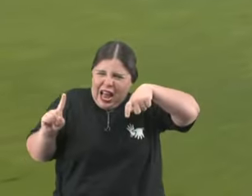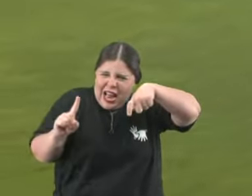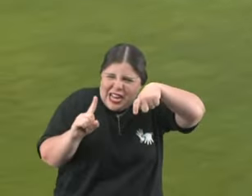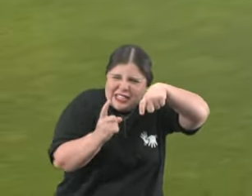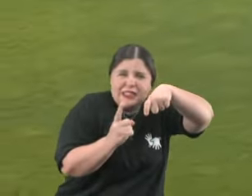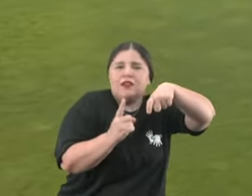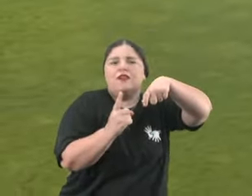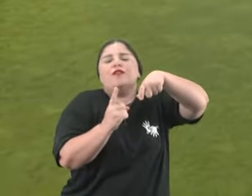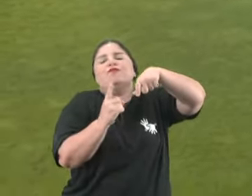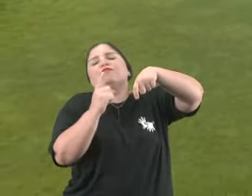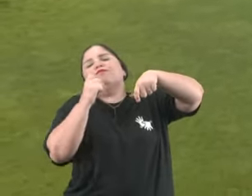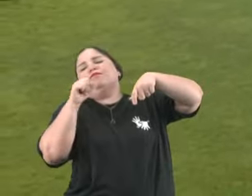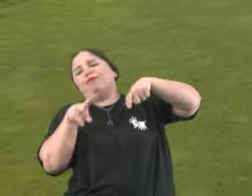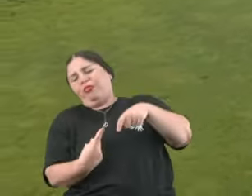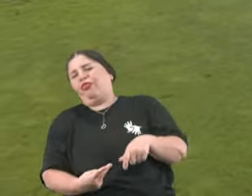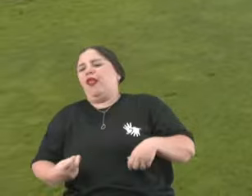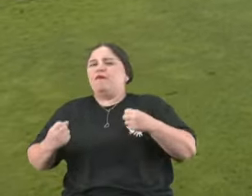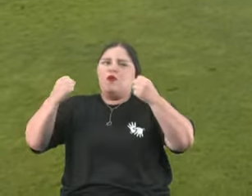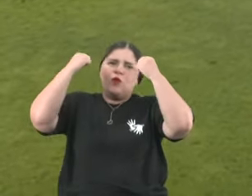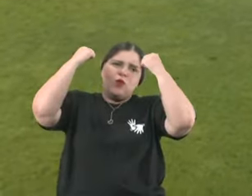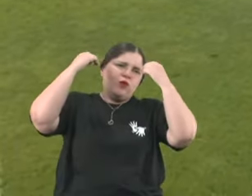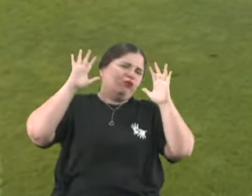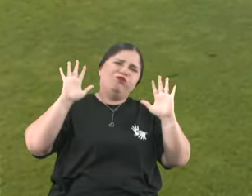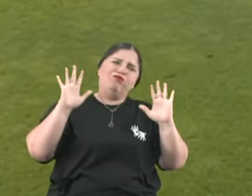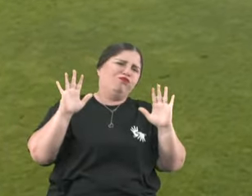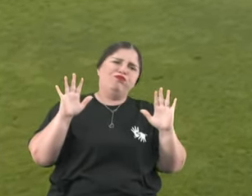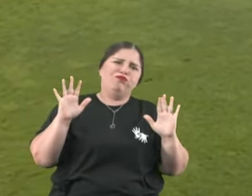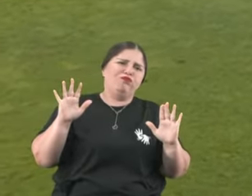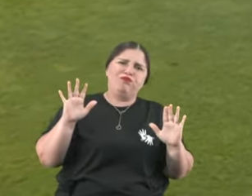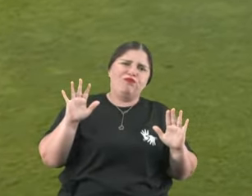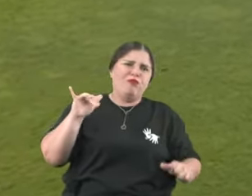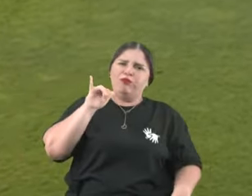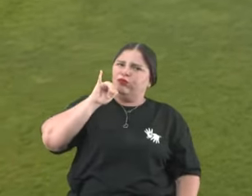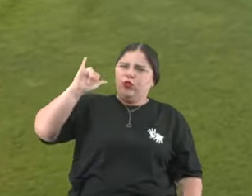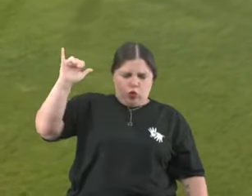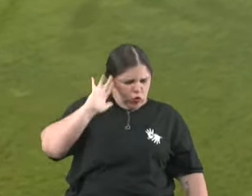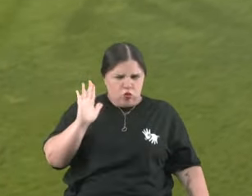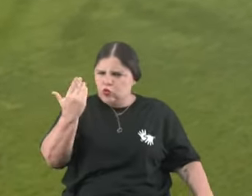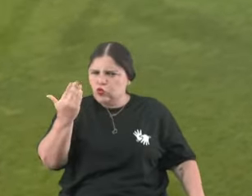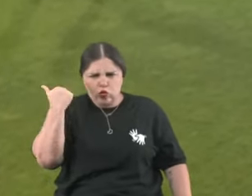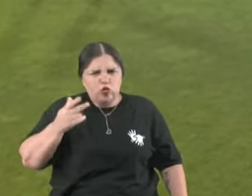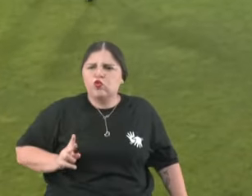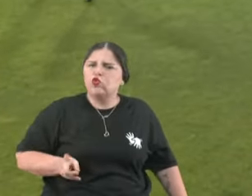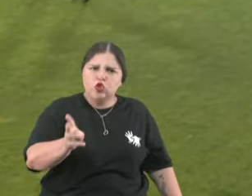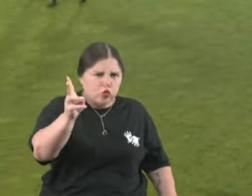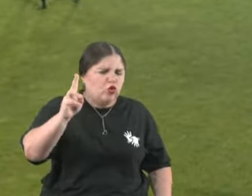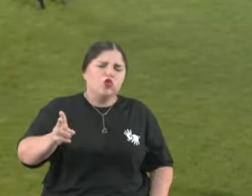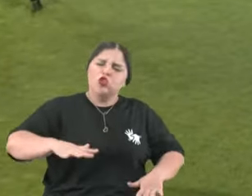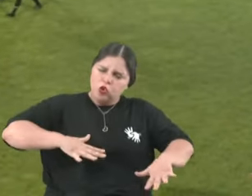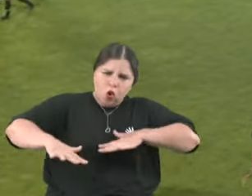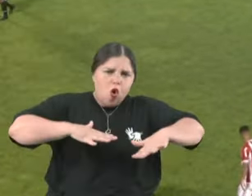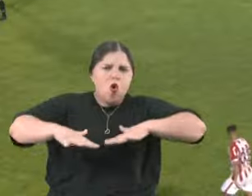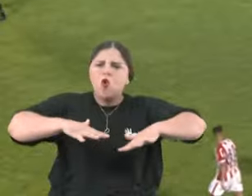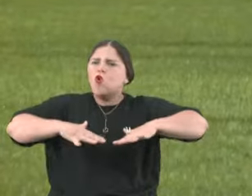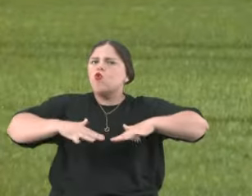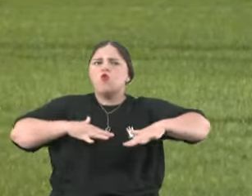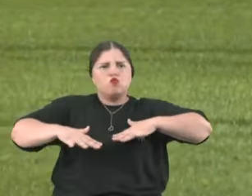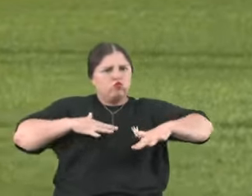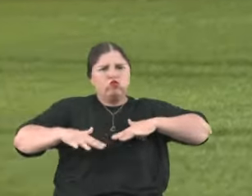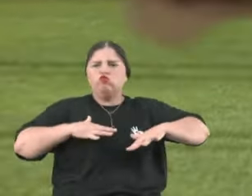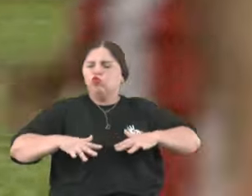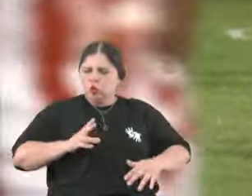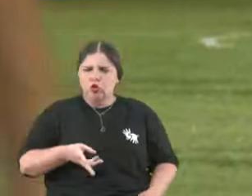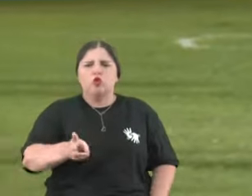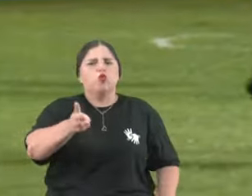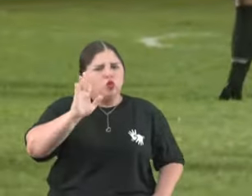caiu. Mas nem pediu muita coisa, né? O jogo segue. Tá valendo? Tá não. O Hereda